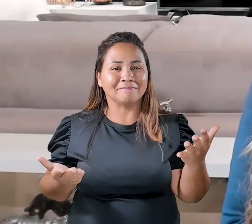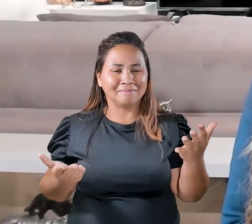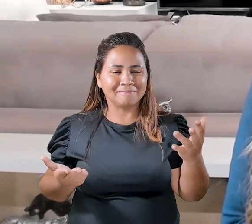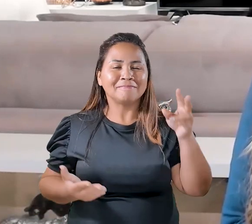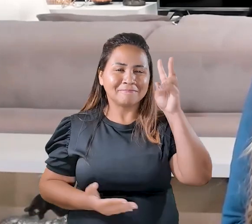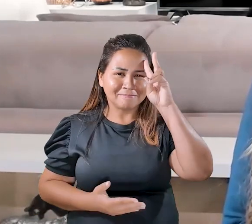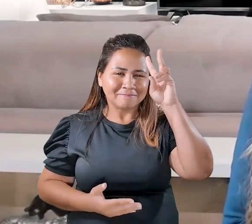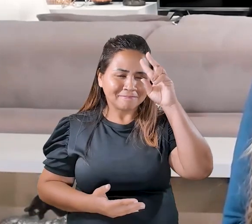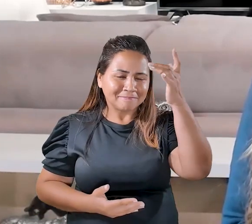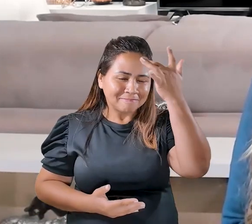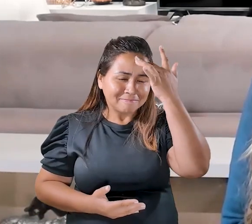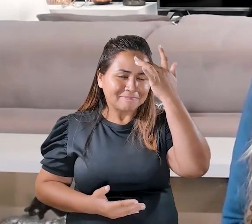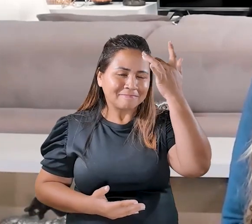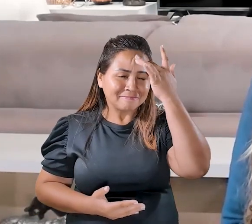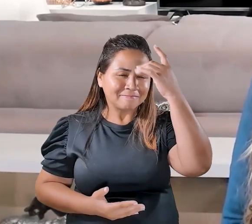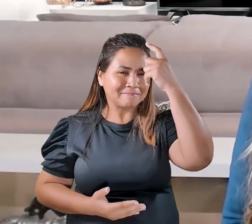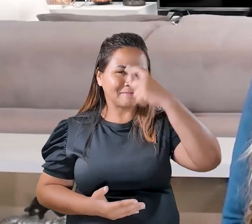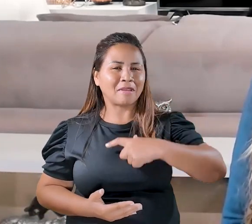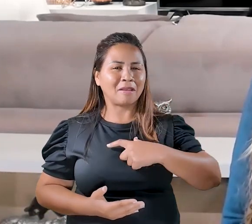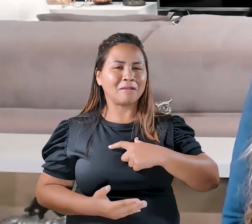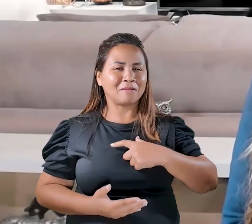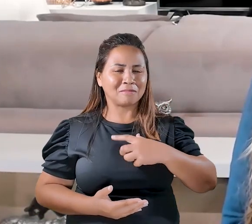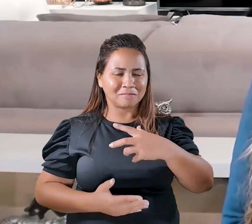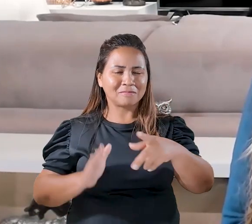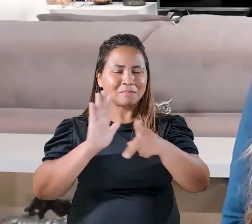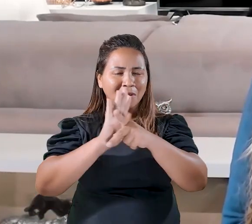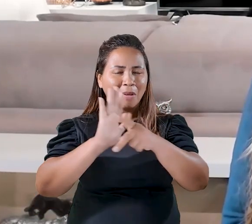Eu sou o eu sou.